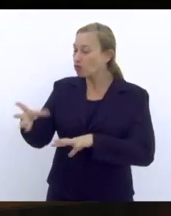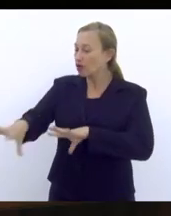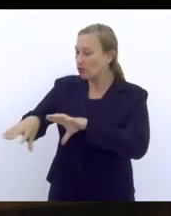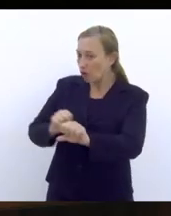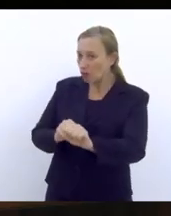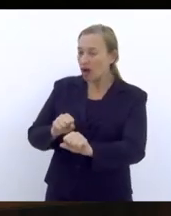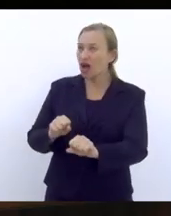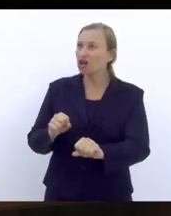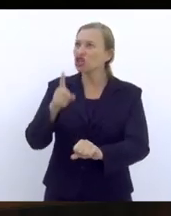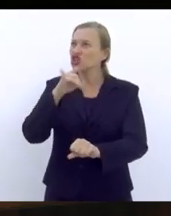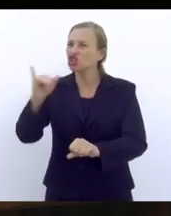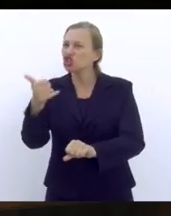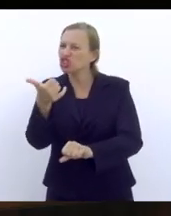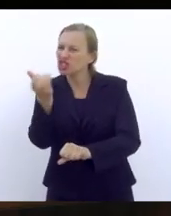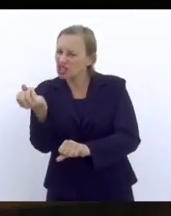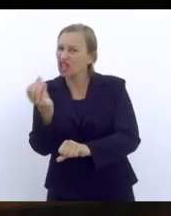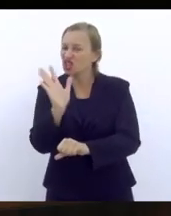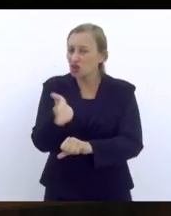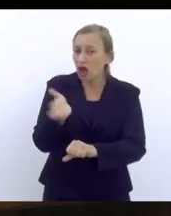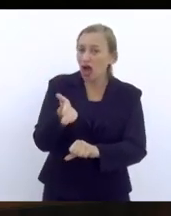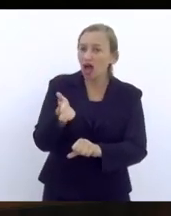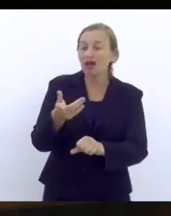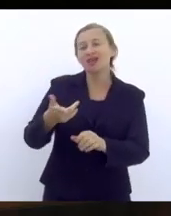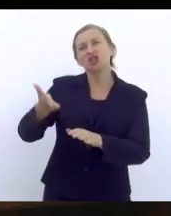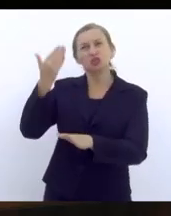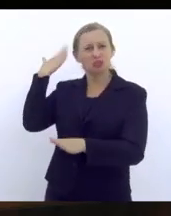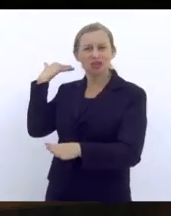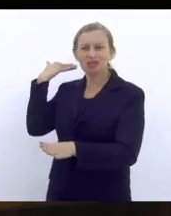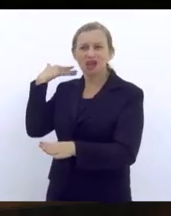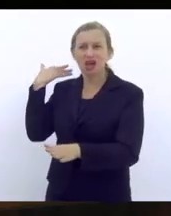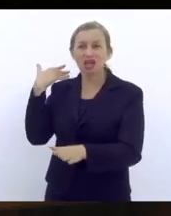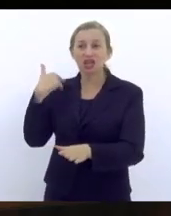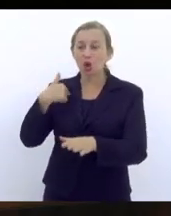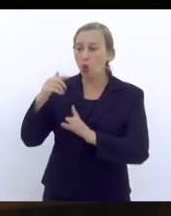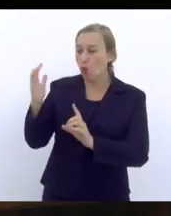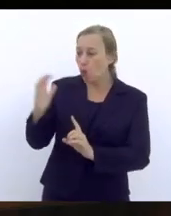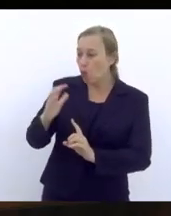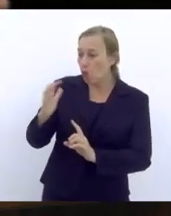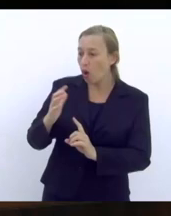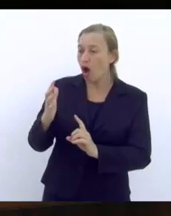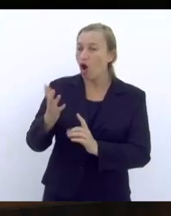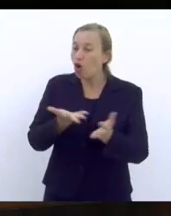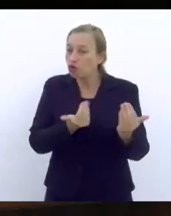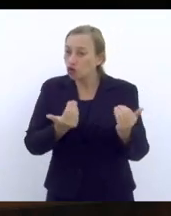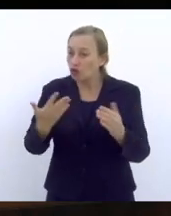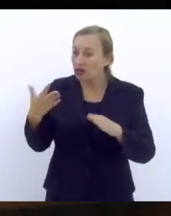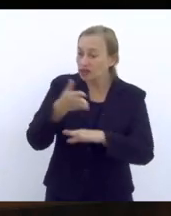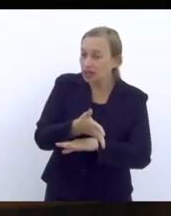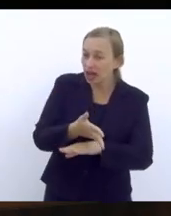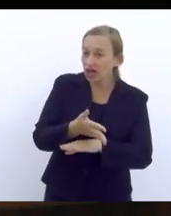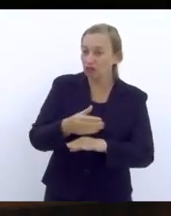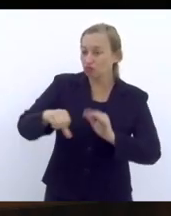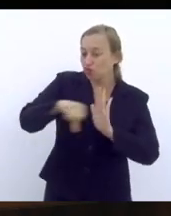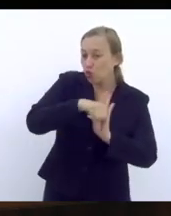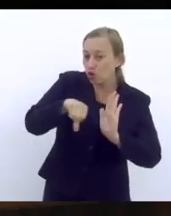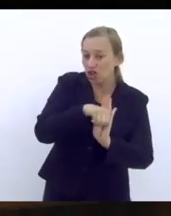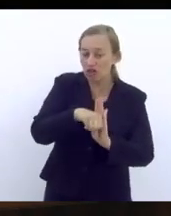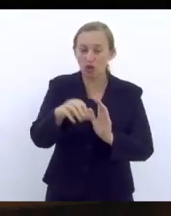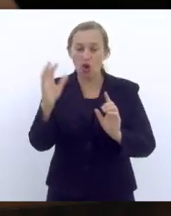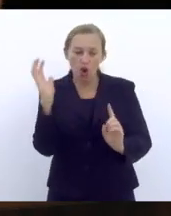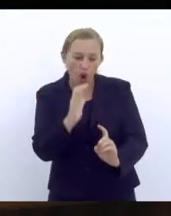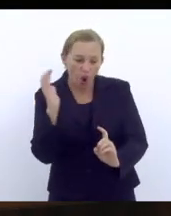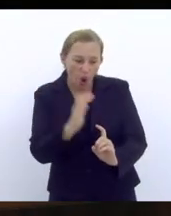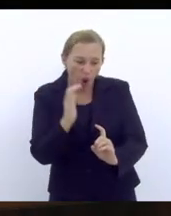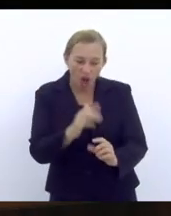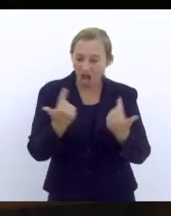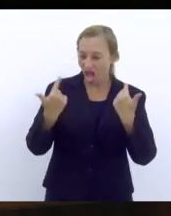dia 16. Então, antigamente, eu induzia os jovens a entrar no mundo do crime. Eu induzia os meus colegas a